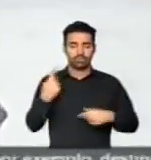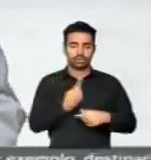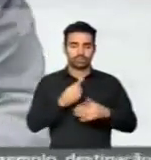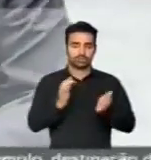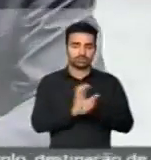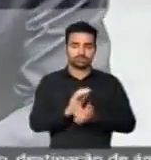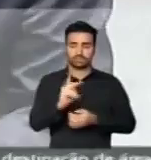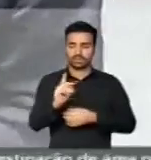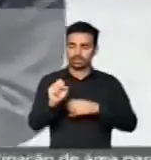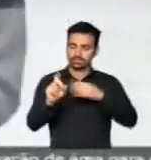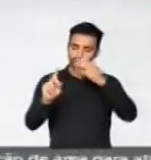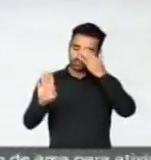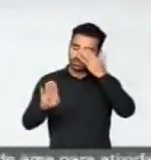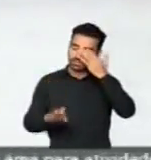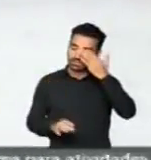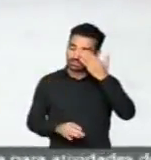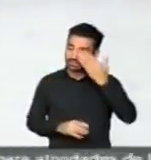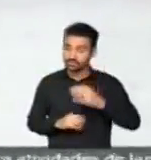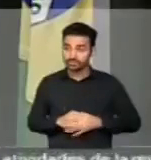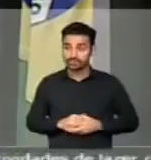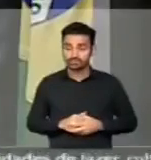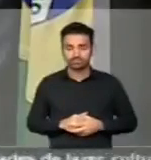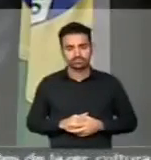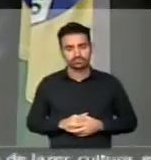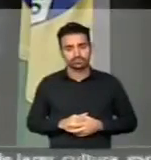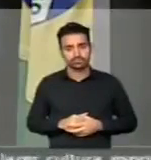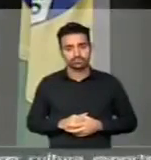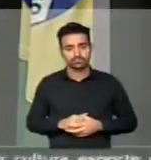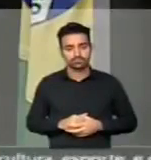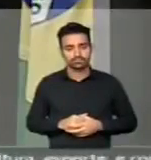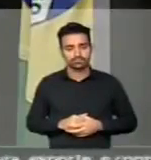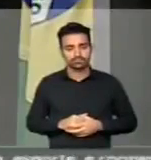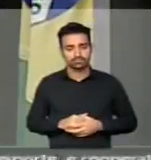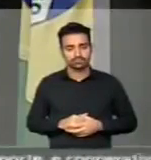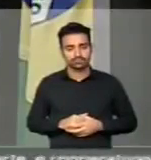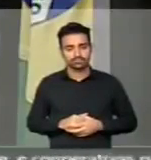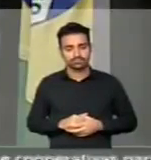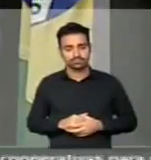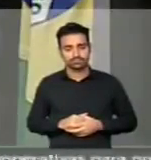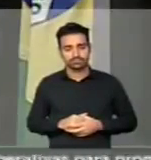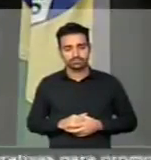PSDB. Obrigado, deputado Domingos Sávio. Obrigado a Vossa Excelência.